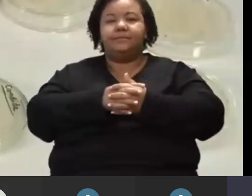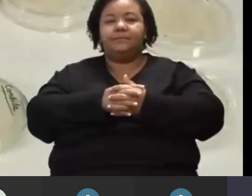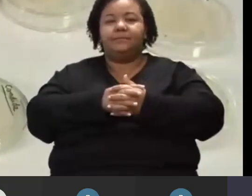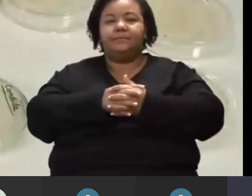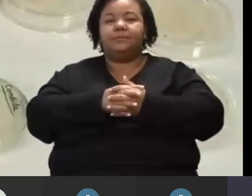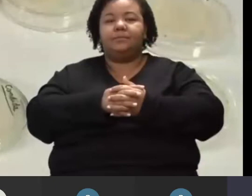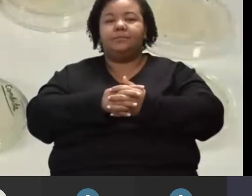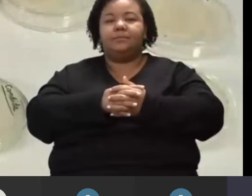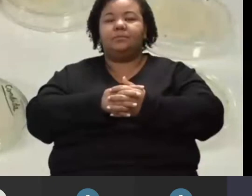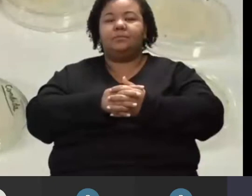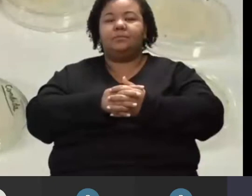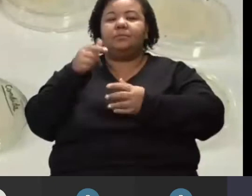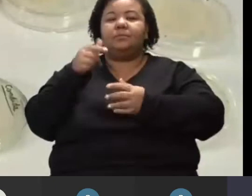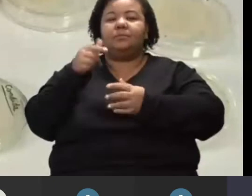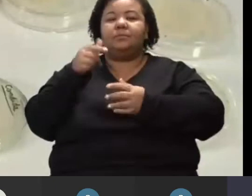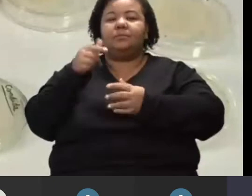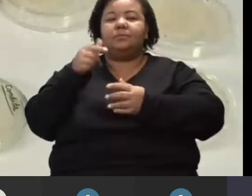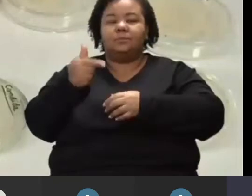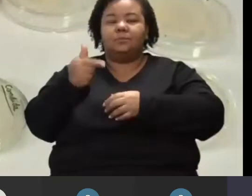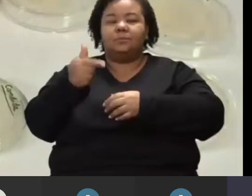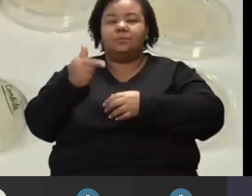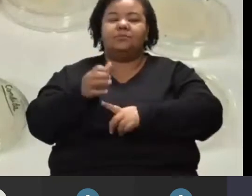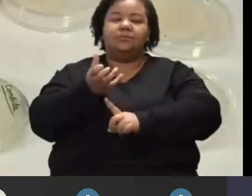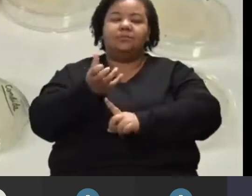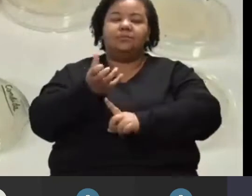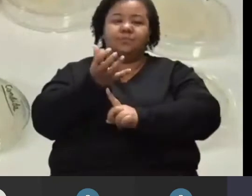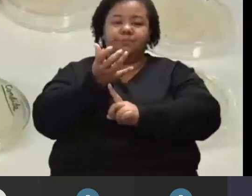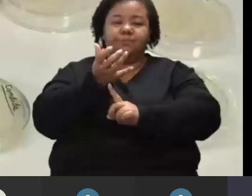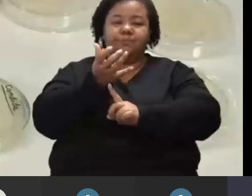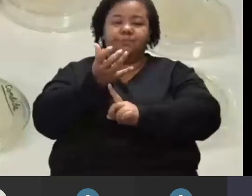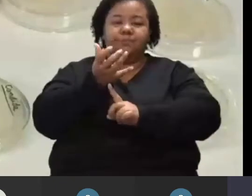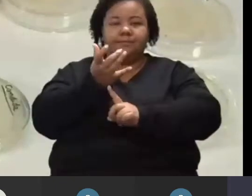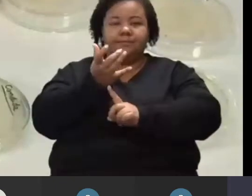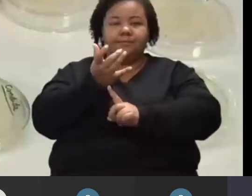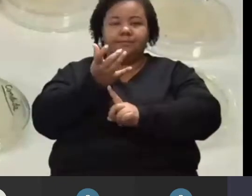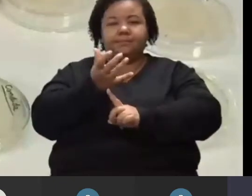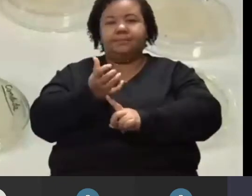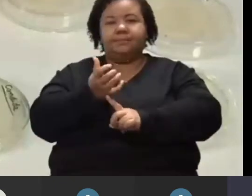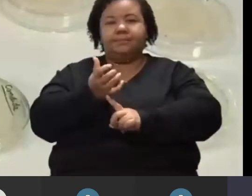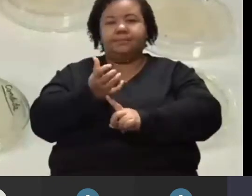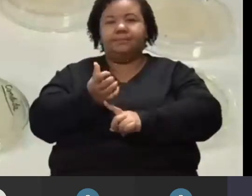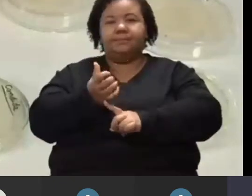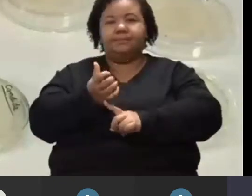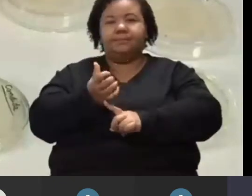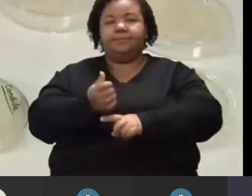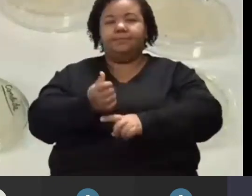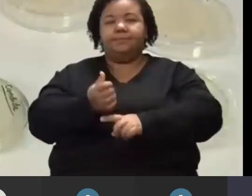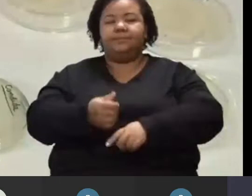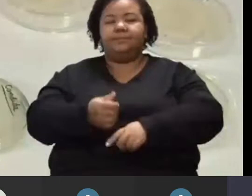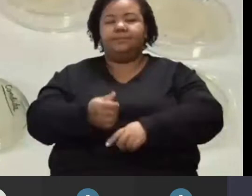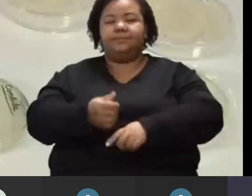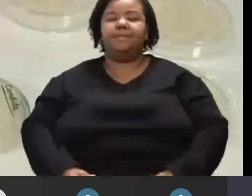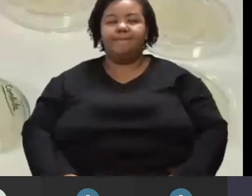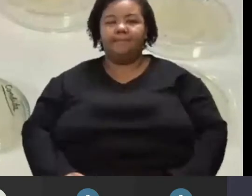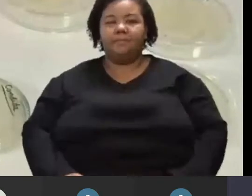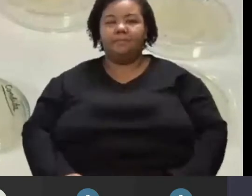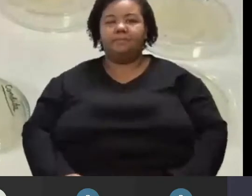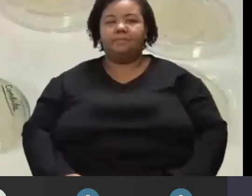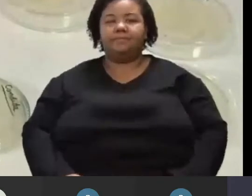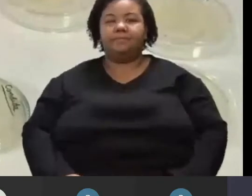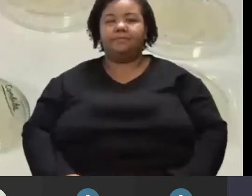E aí eu vou esterilizar novamente a alça bacteriológica, a alça de inoculação, antes de pegar